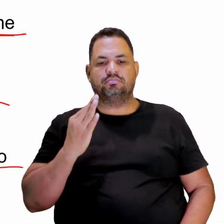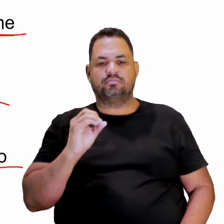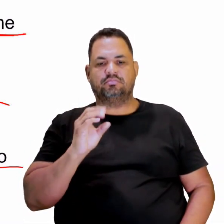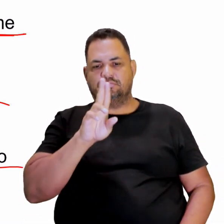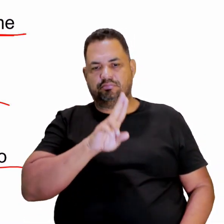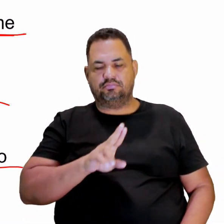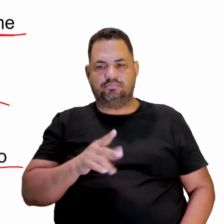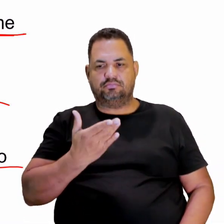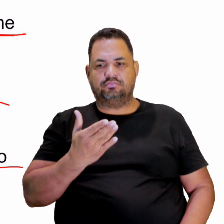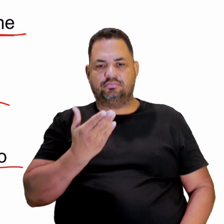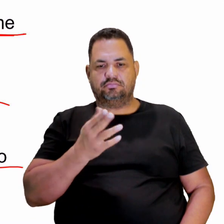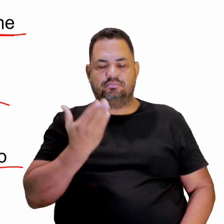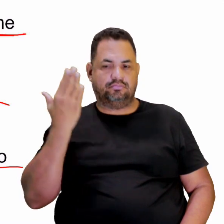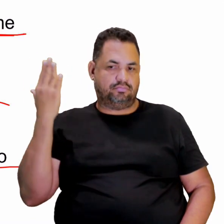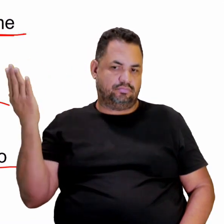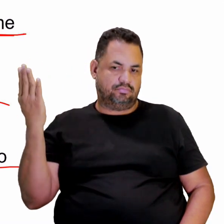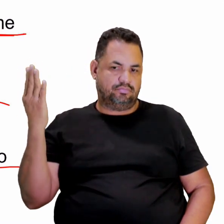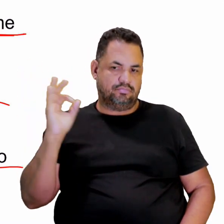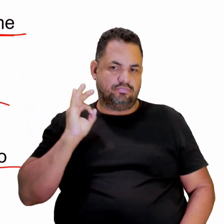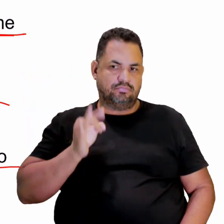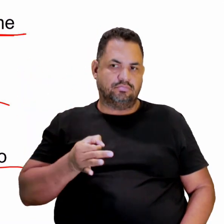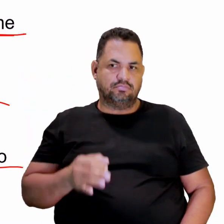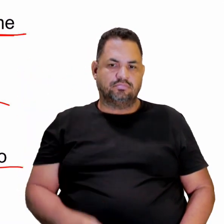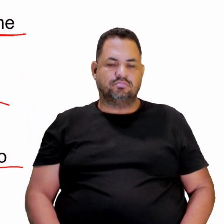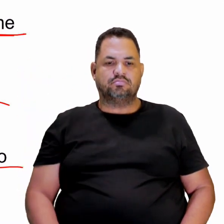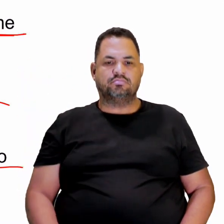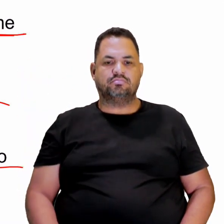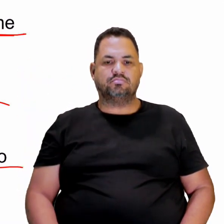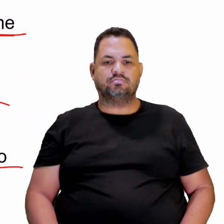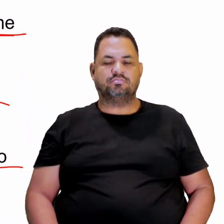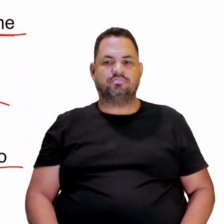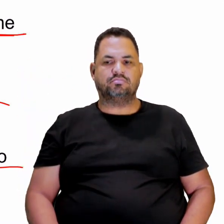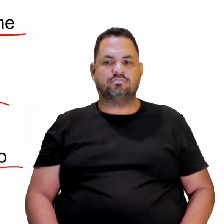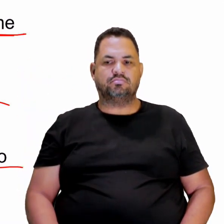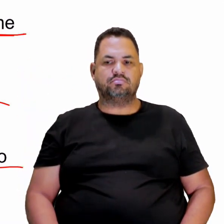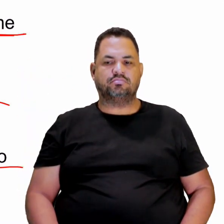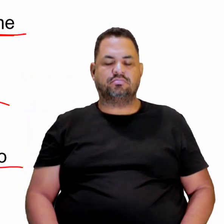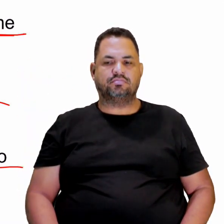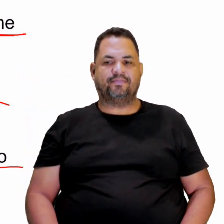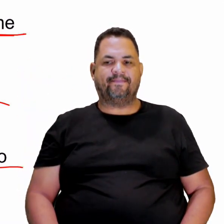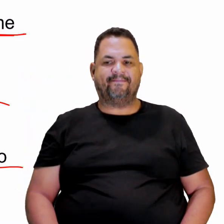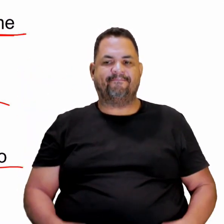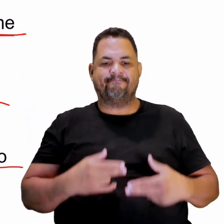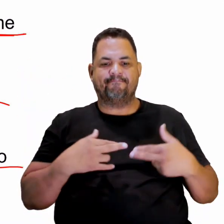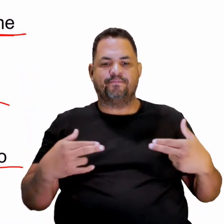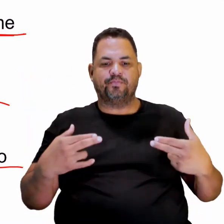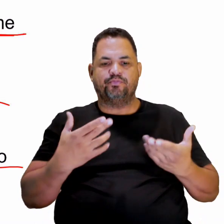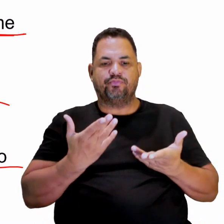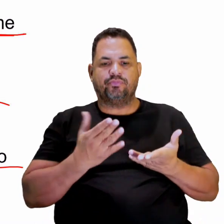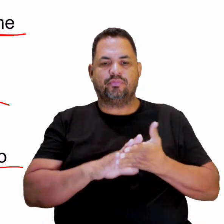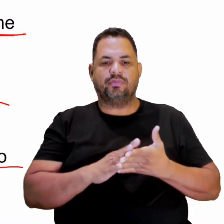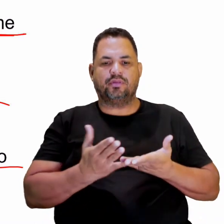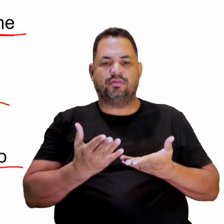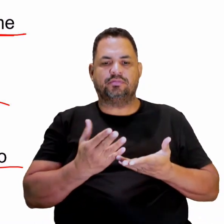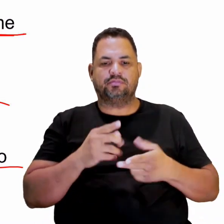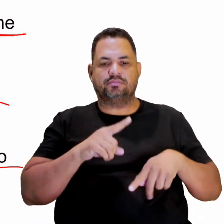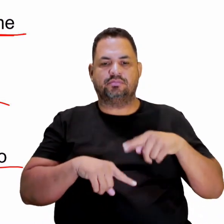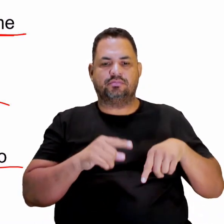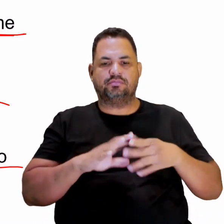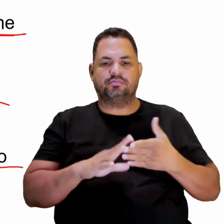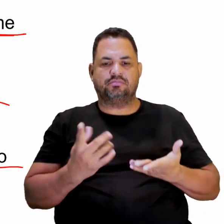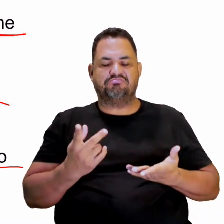vai ser o that que eu vou usar, certo? That, como eu te falei, é aquele coringa, né, para coisas e objetos. Aqui não vou